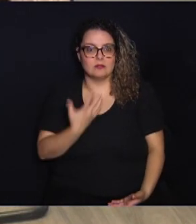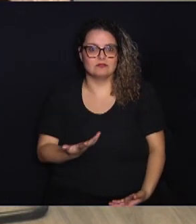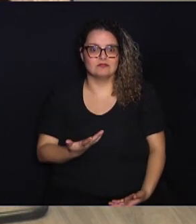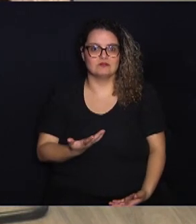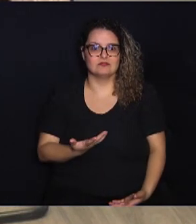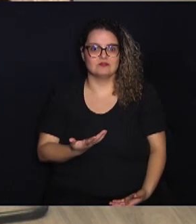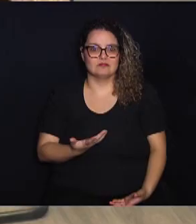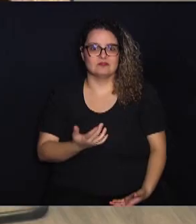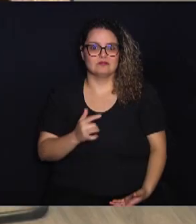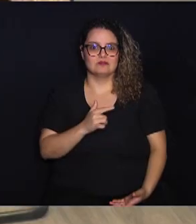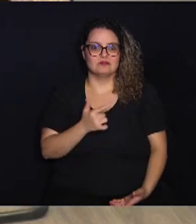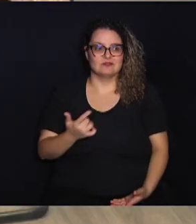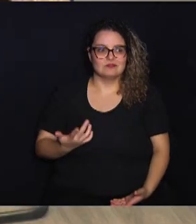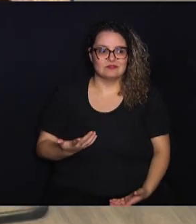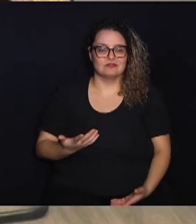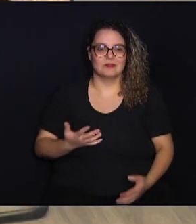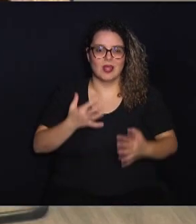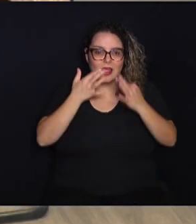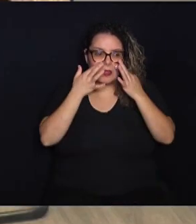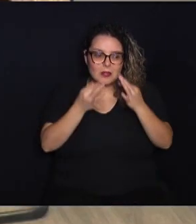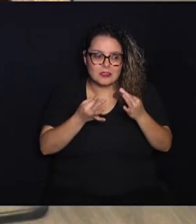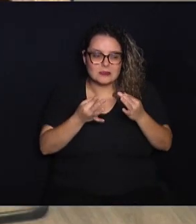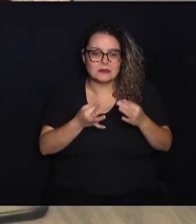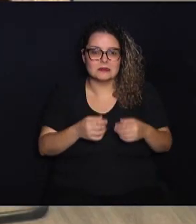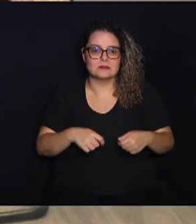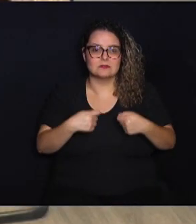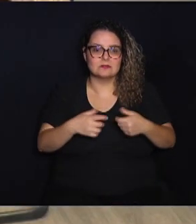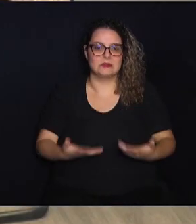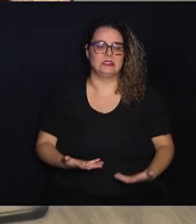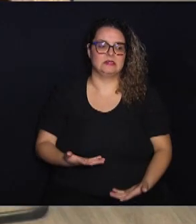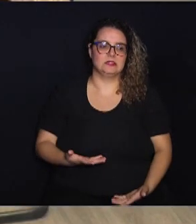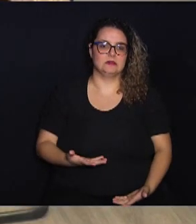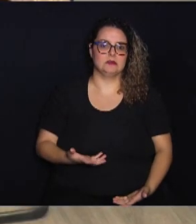não dá aquela atenção devida. Eu gostaria que você